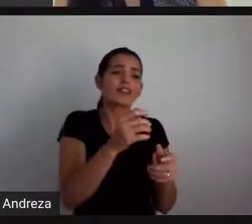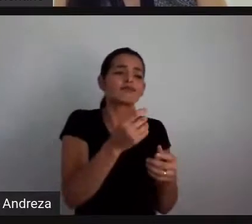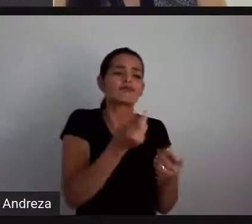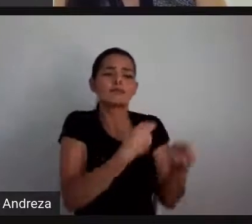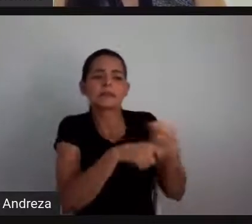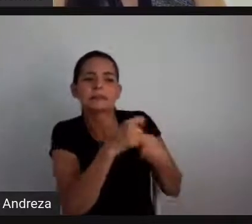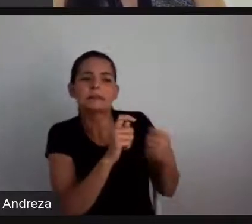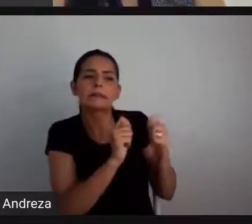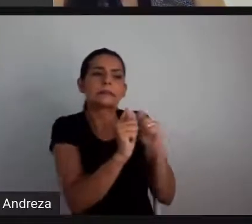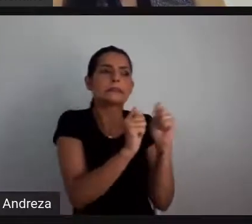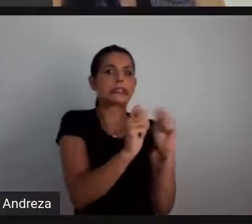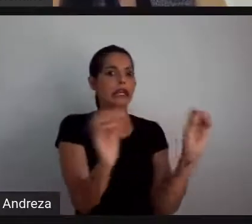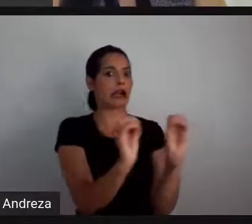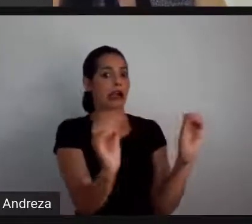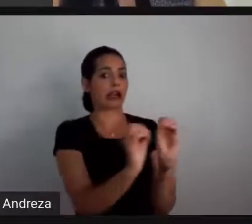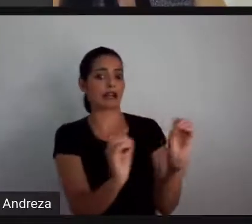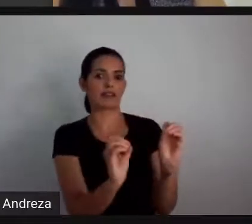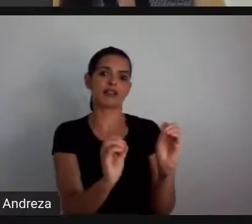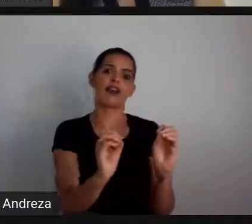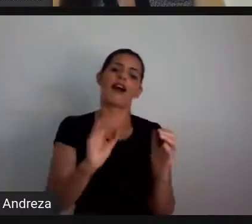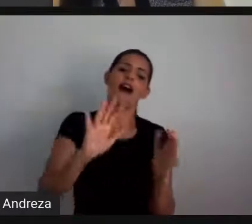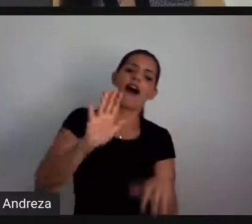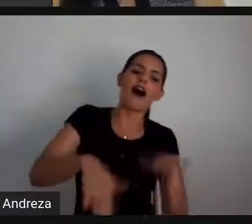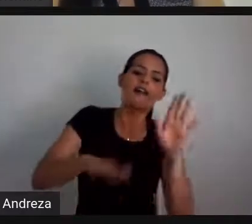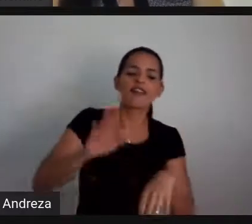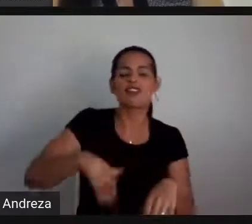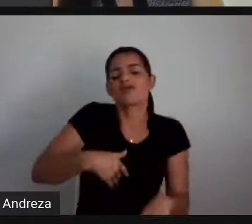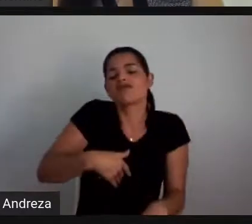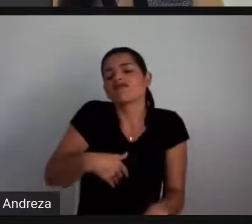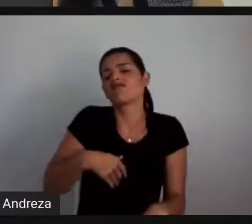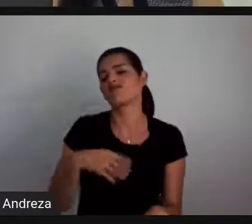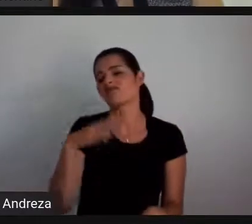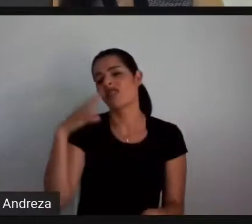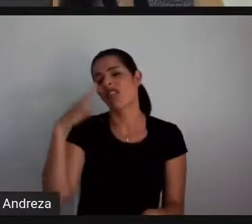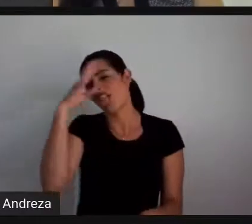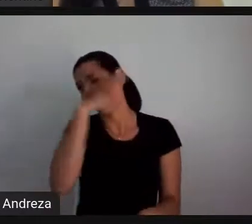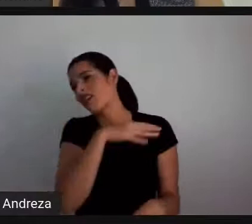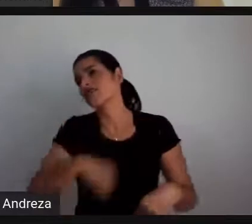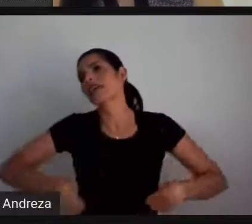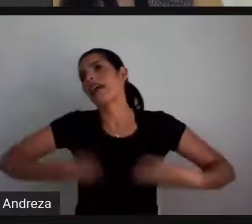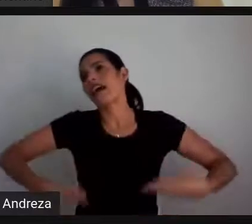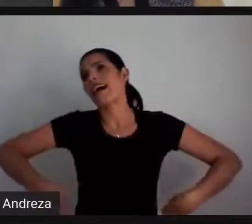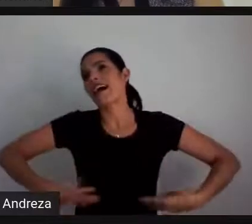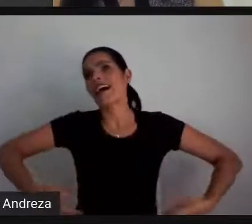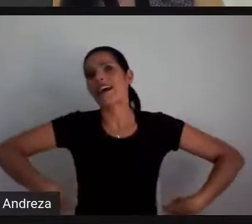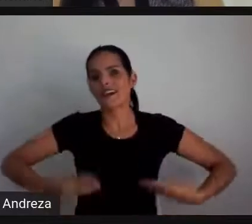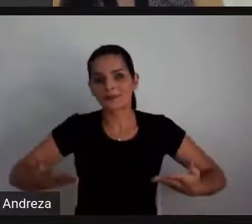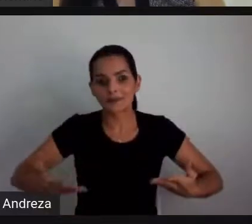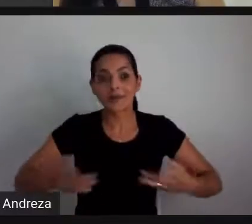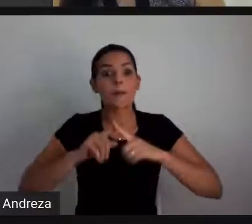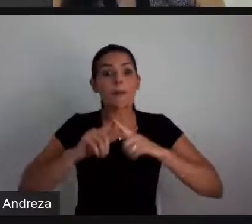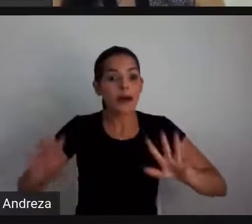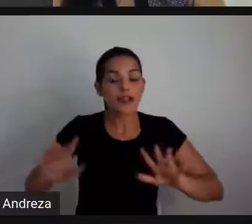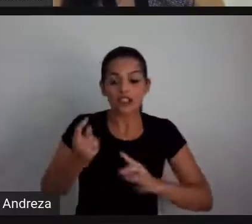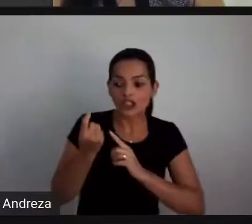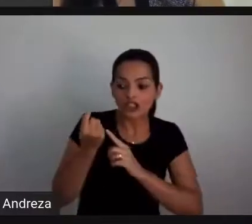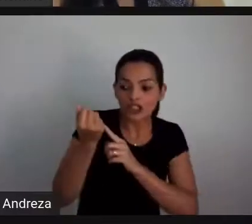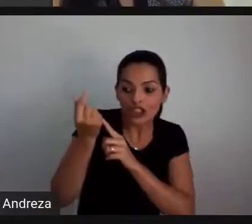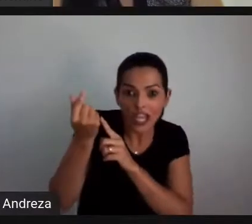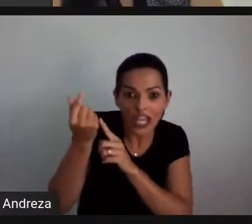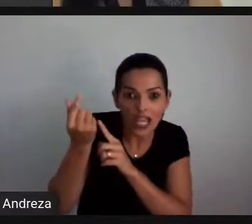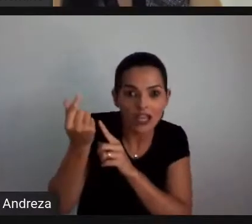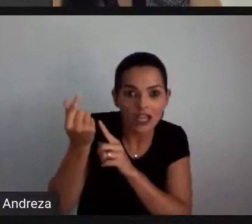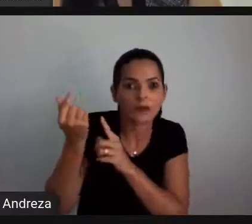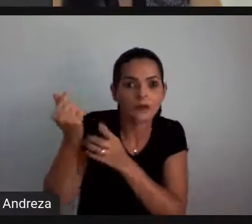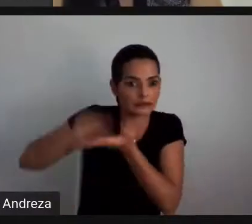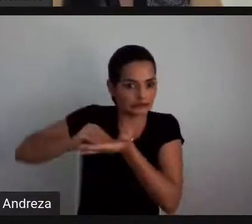dinheiro, né? Mais desligado. Então, o que a gente sabe, né, é que o dinheiro, de um modo geral, quando ele falta,